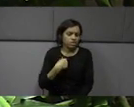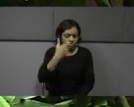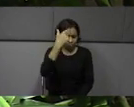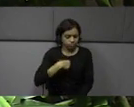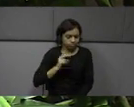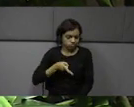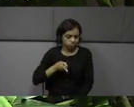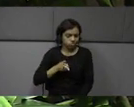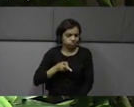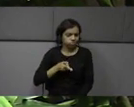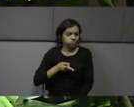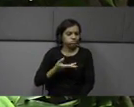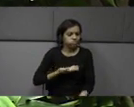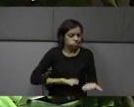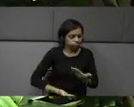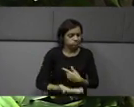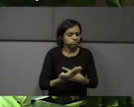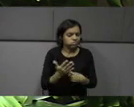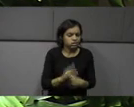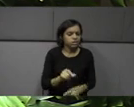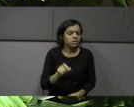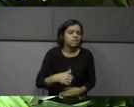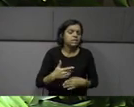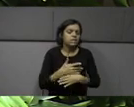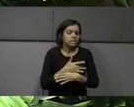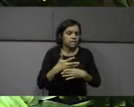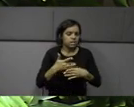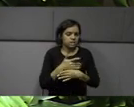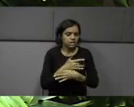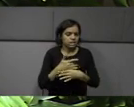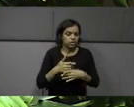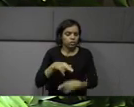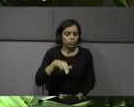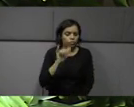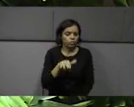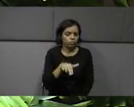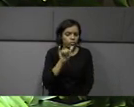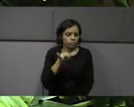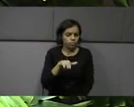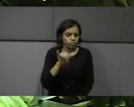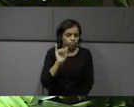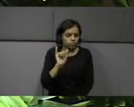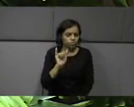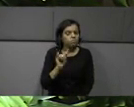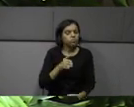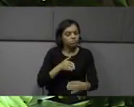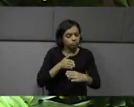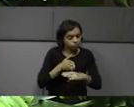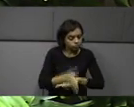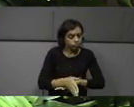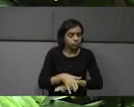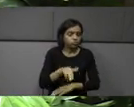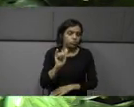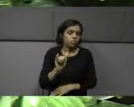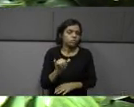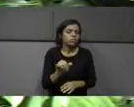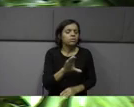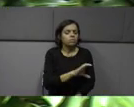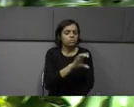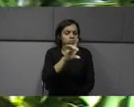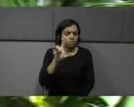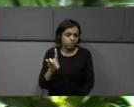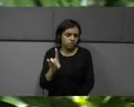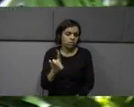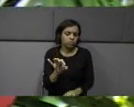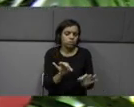é uma cidade da baixada fluminense chamada nova iguaçu em nova iguaçu eu coordenei é um dos